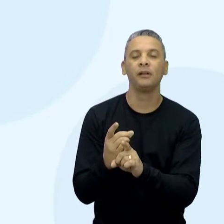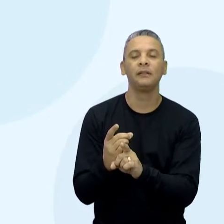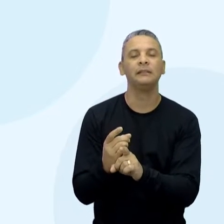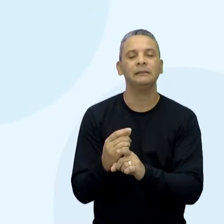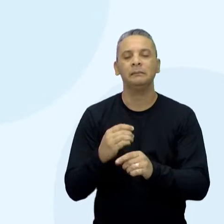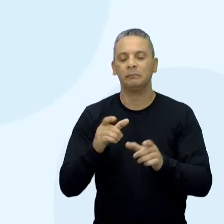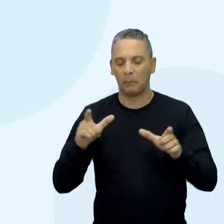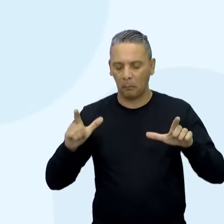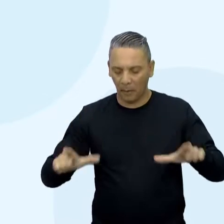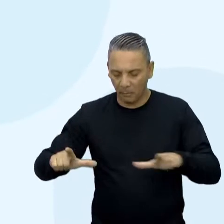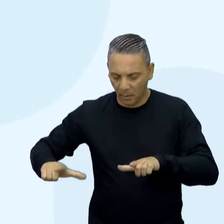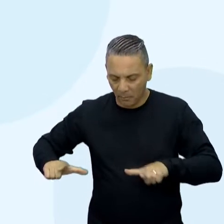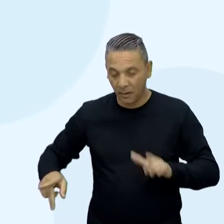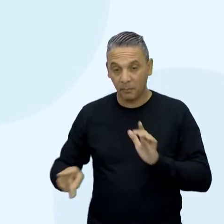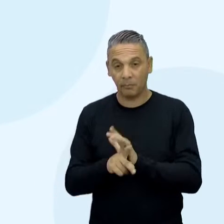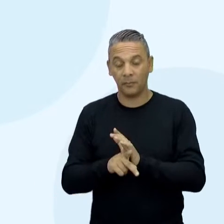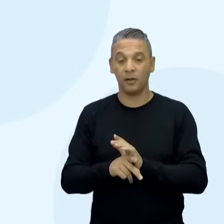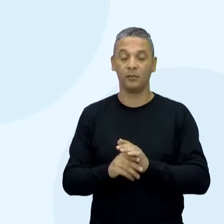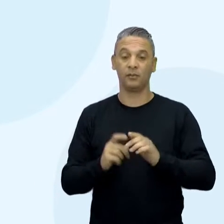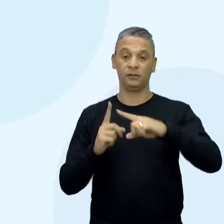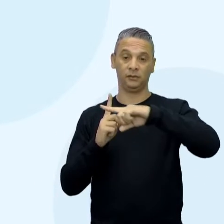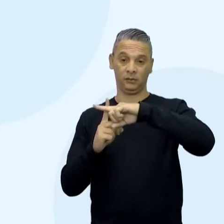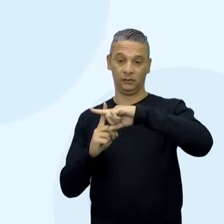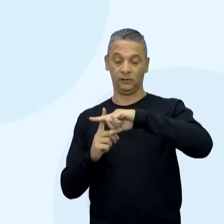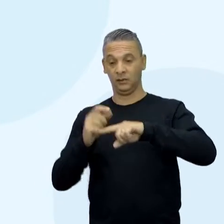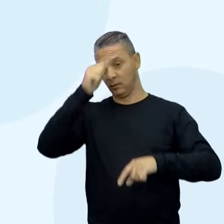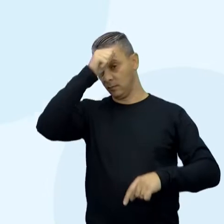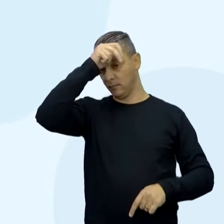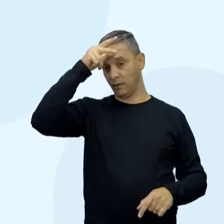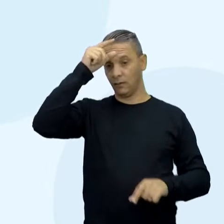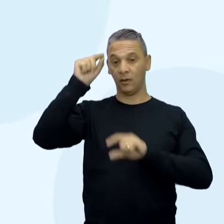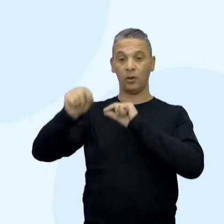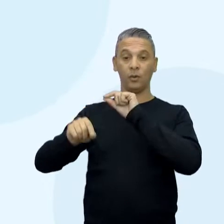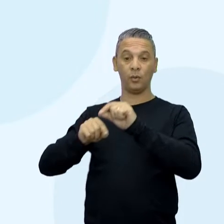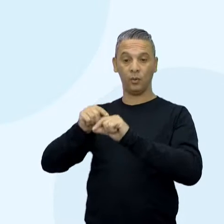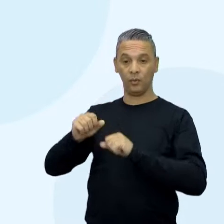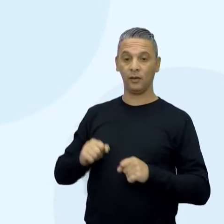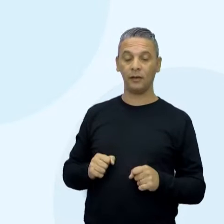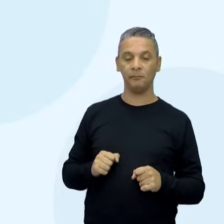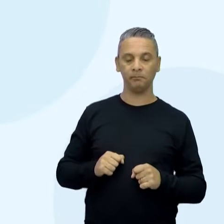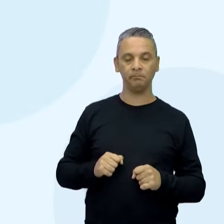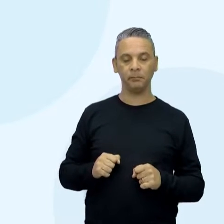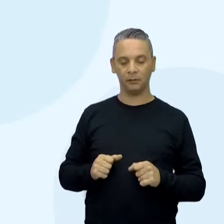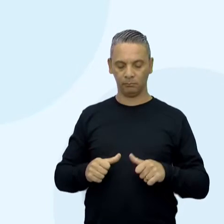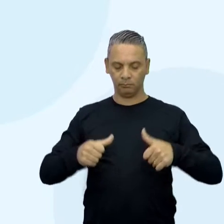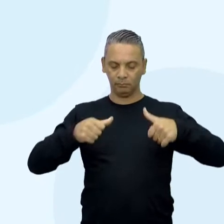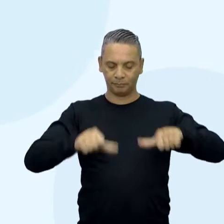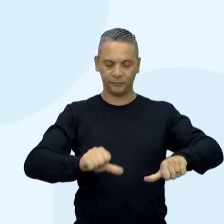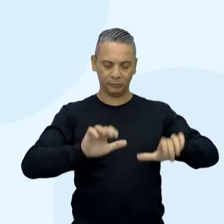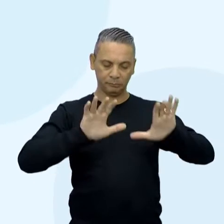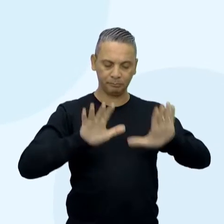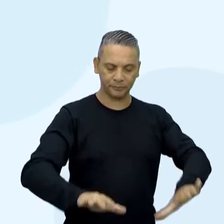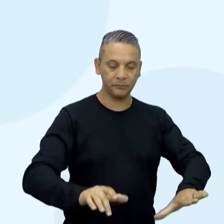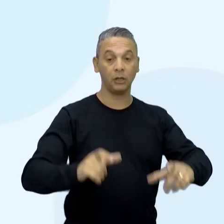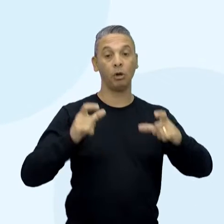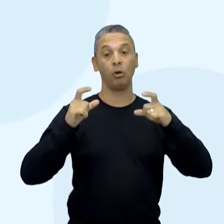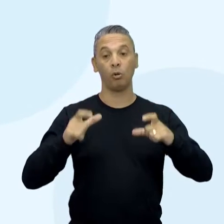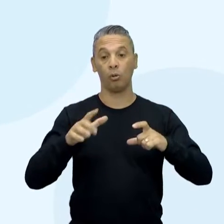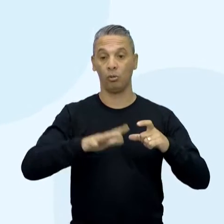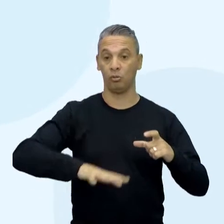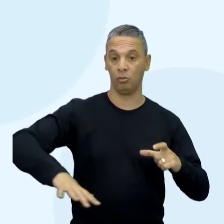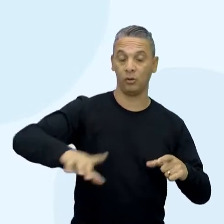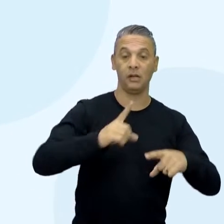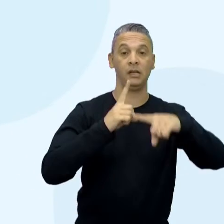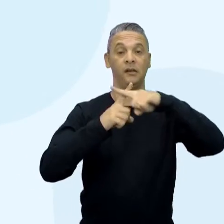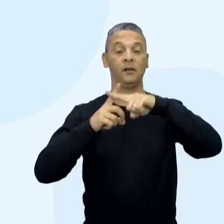antiga igreja. E o que a prefeitura fez? A prefeitura decidiu marcar a localização da